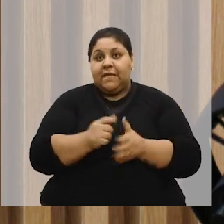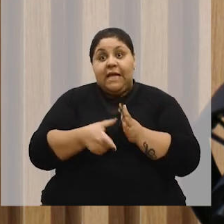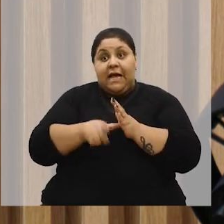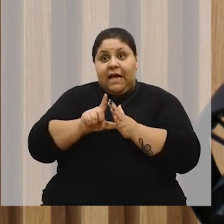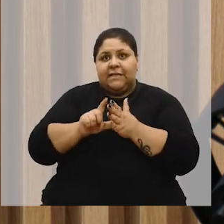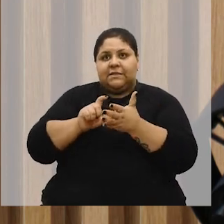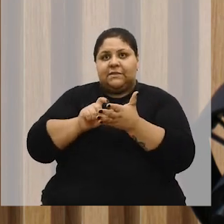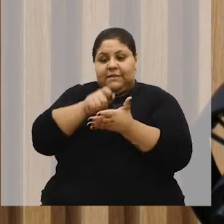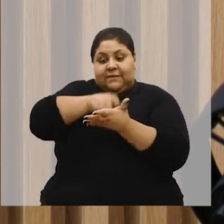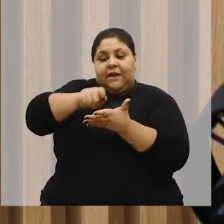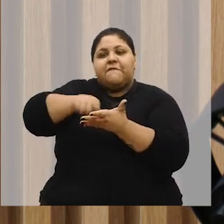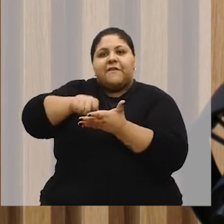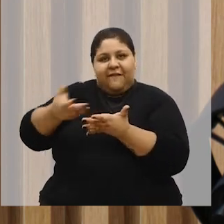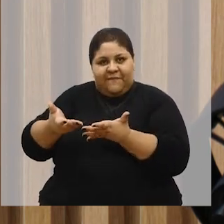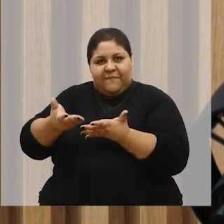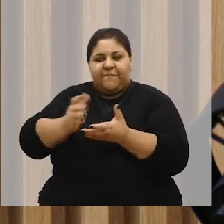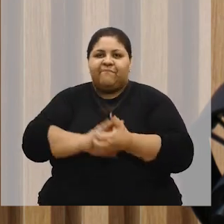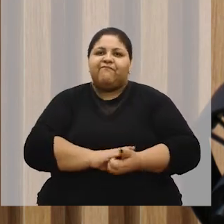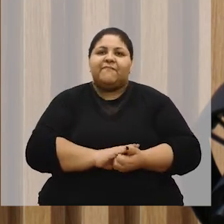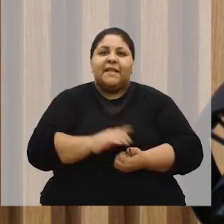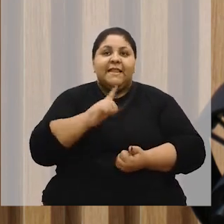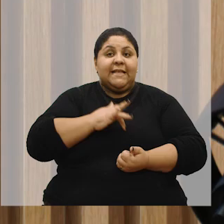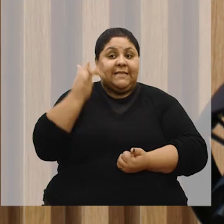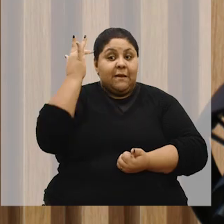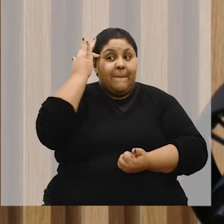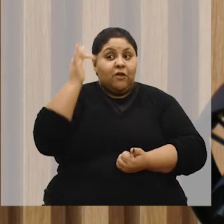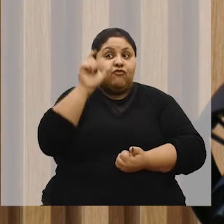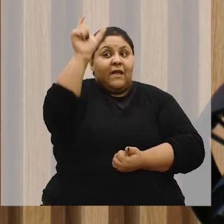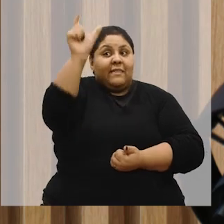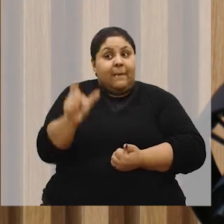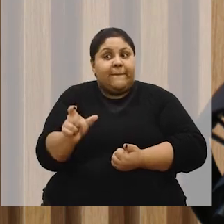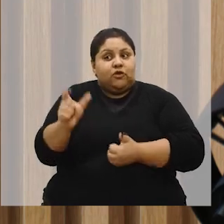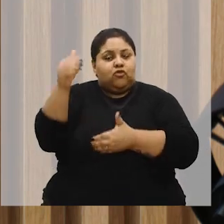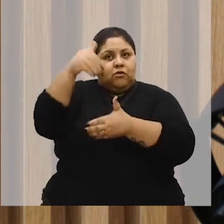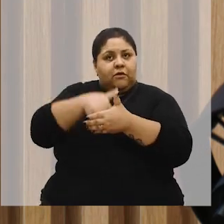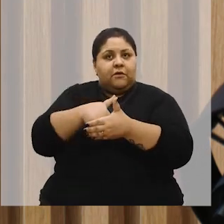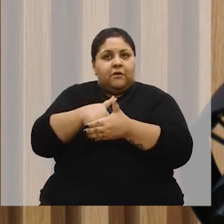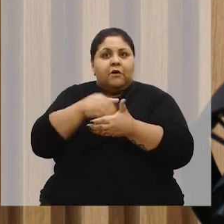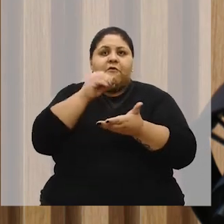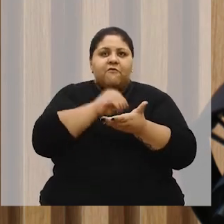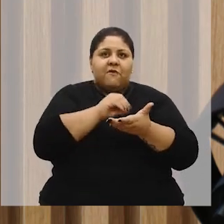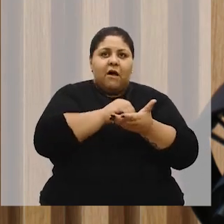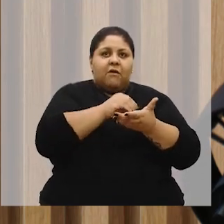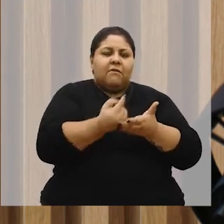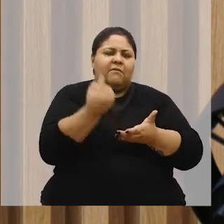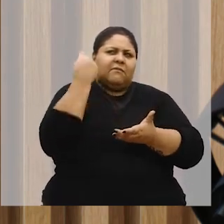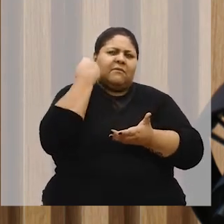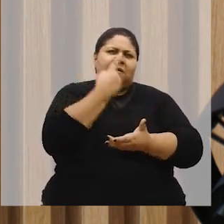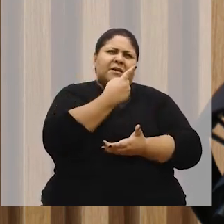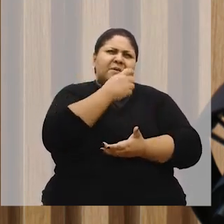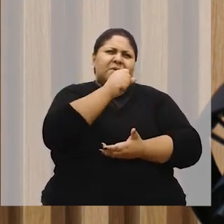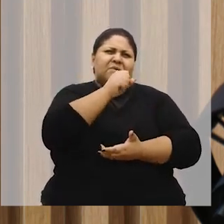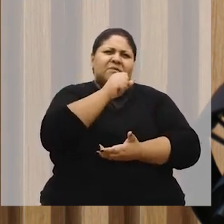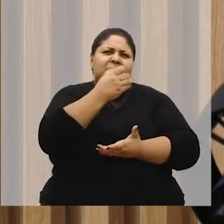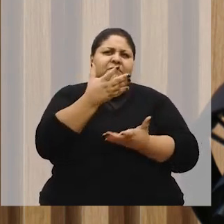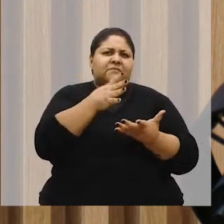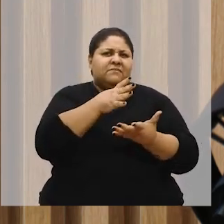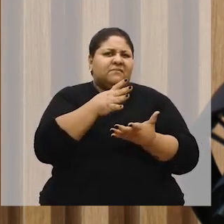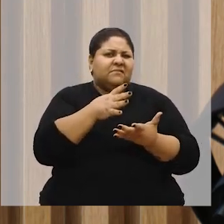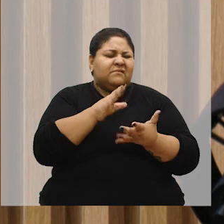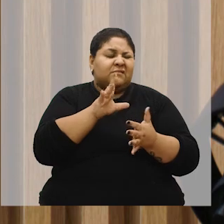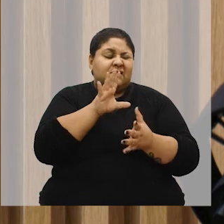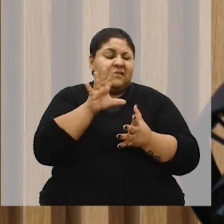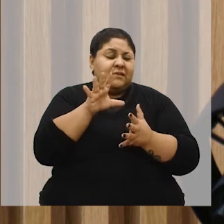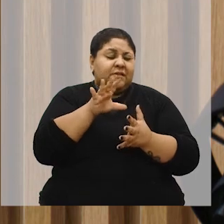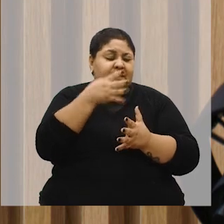cédula, essa maturidade do eleitor é o que ainda falta, mas o que tinha lá em 1800 e... Tu deve